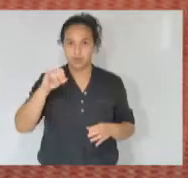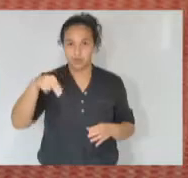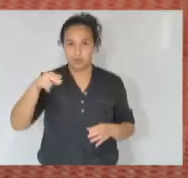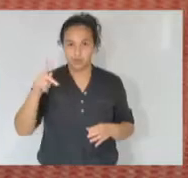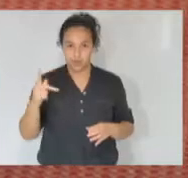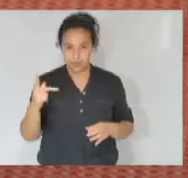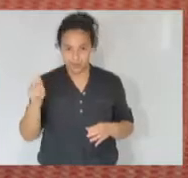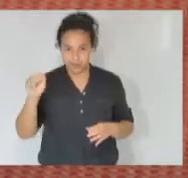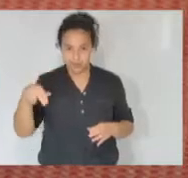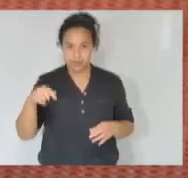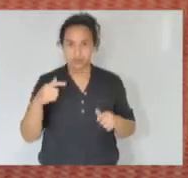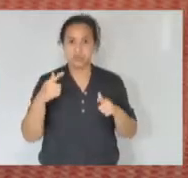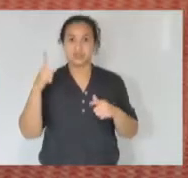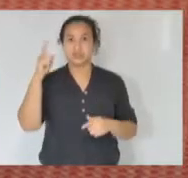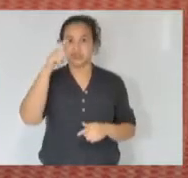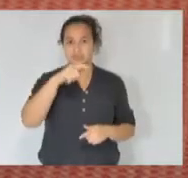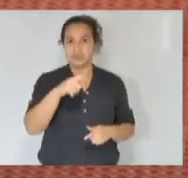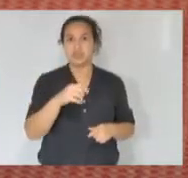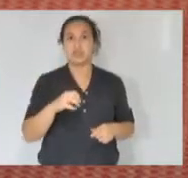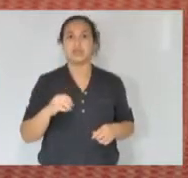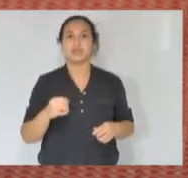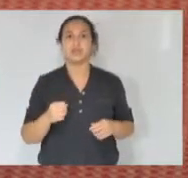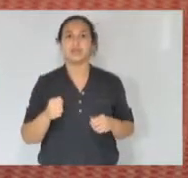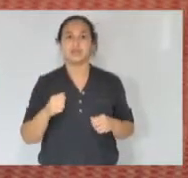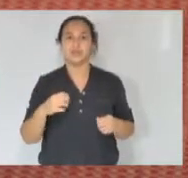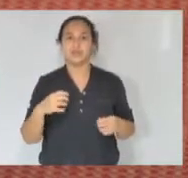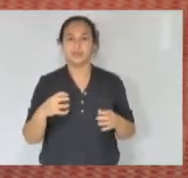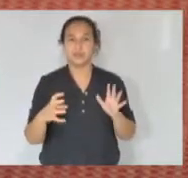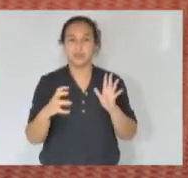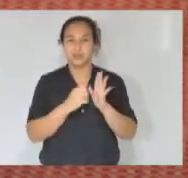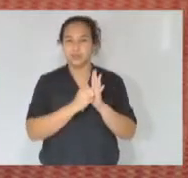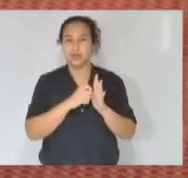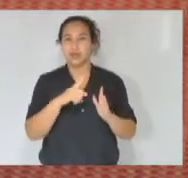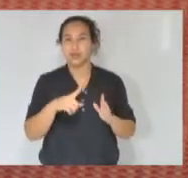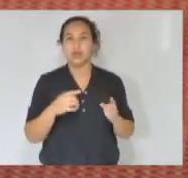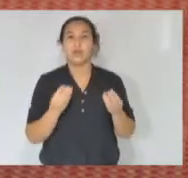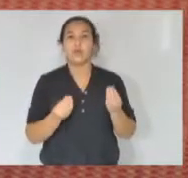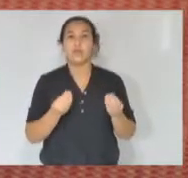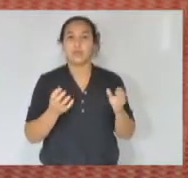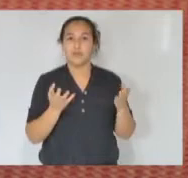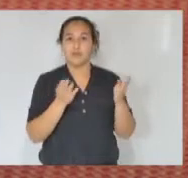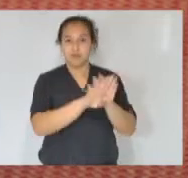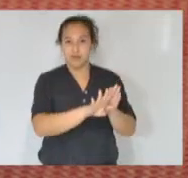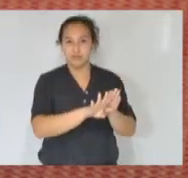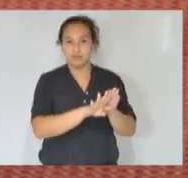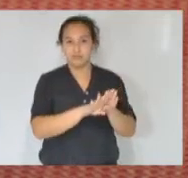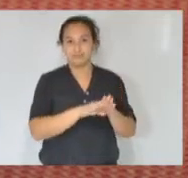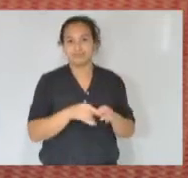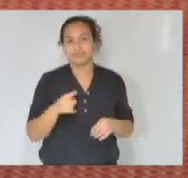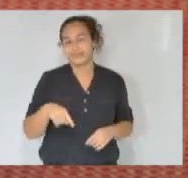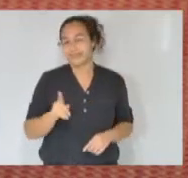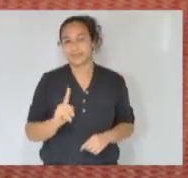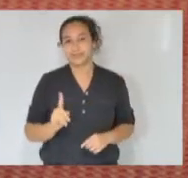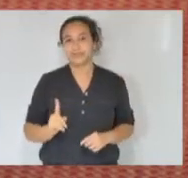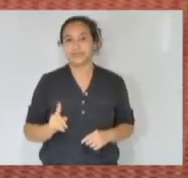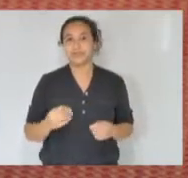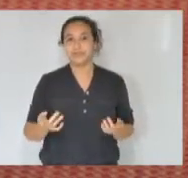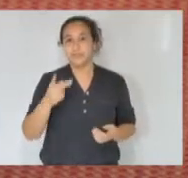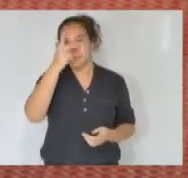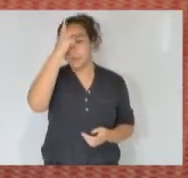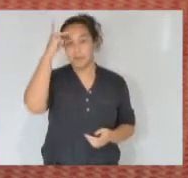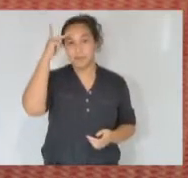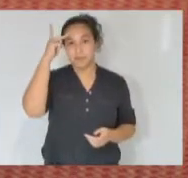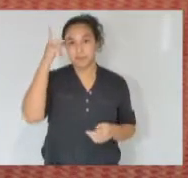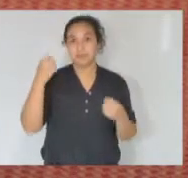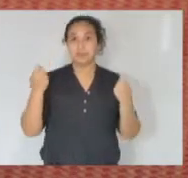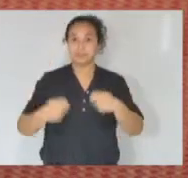compromissos, inclusive com os funcionários. Qual a solução? Fecha. Não é assim. São pessoas de verdade que precisam dos nossos